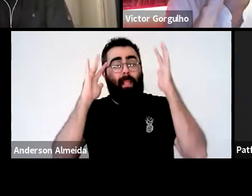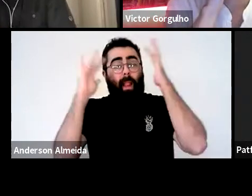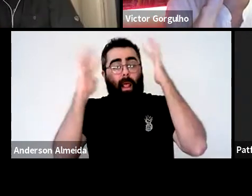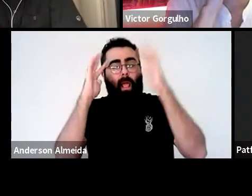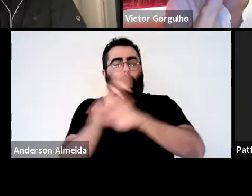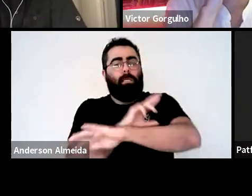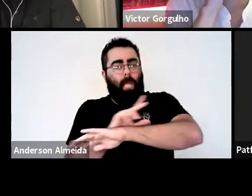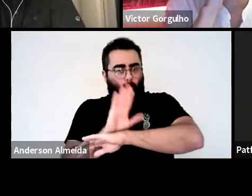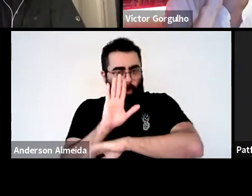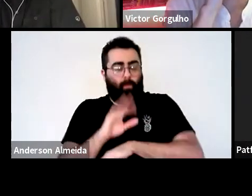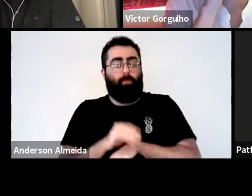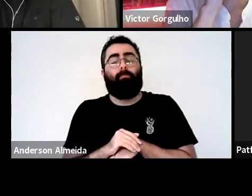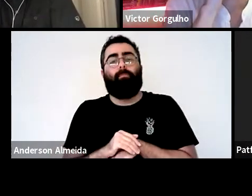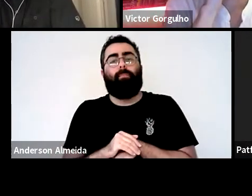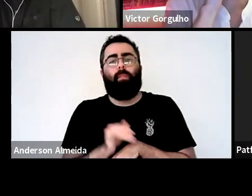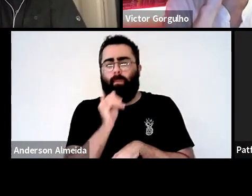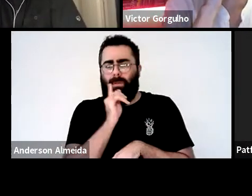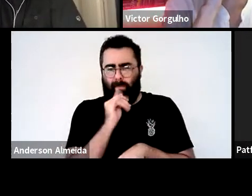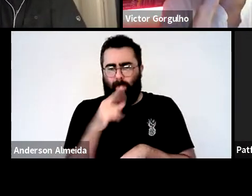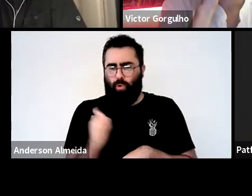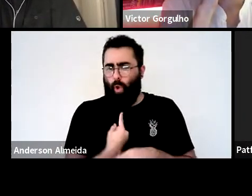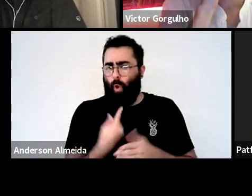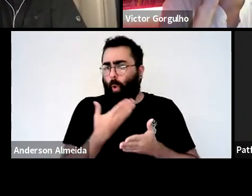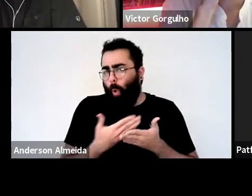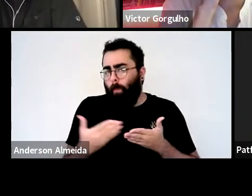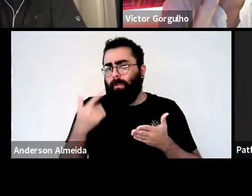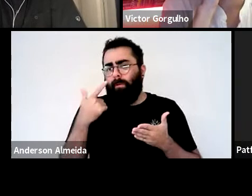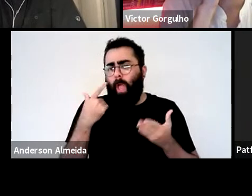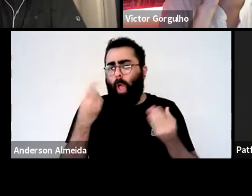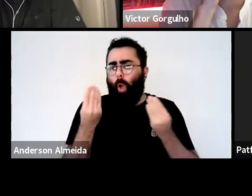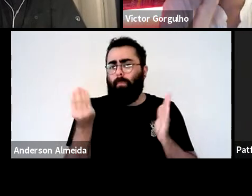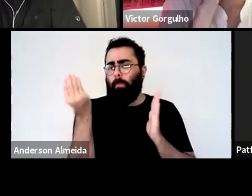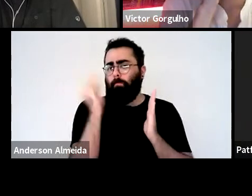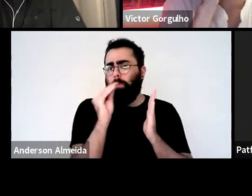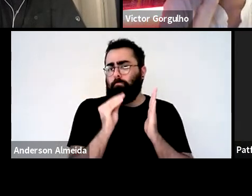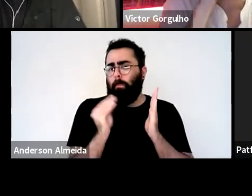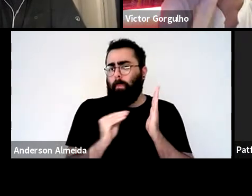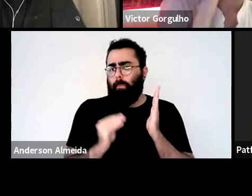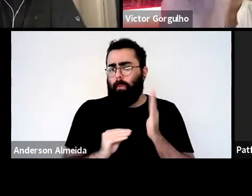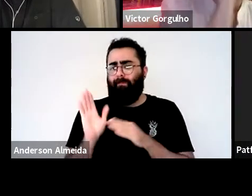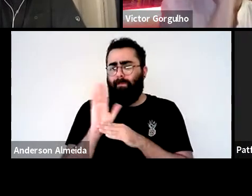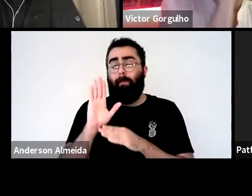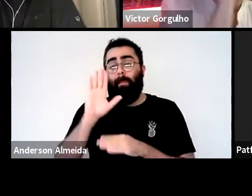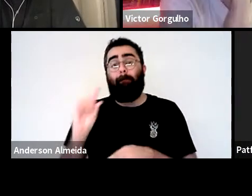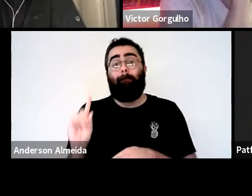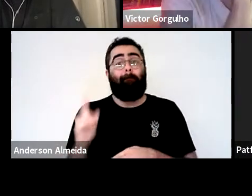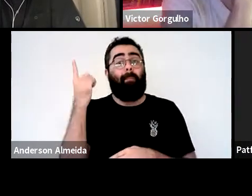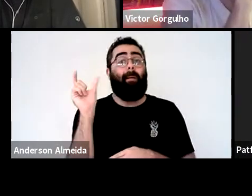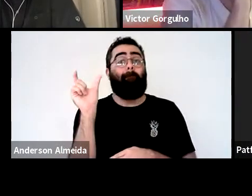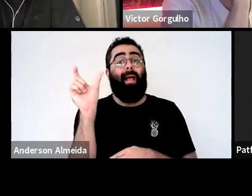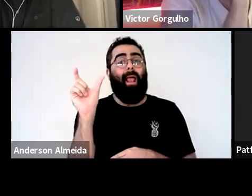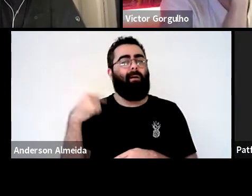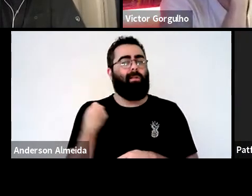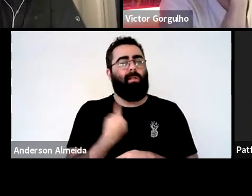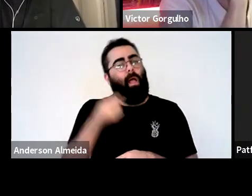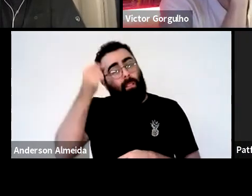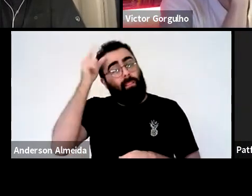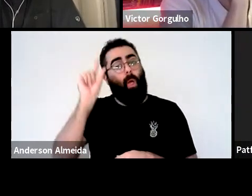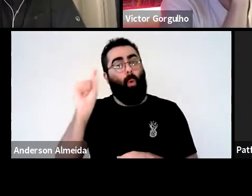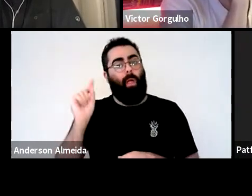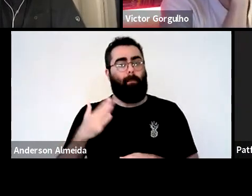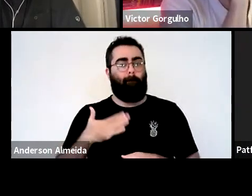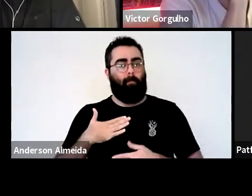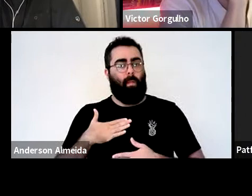gente começa a pensar o repertório, a primeira palavra que aparece para a gente é a ideia de autodefesa, e quando a gente